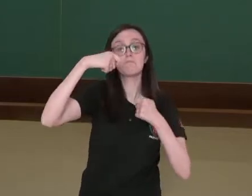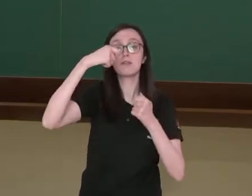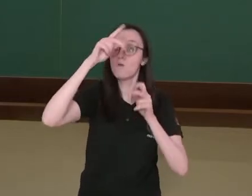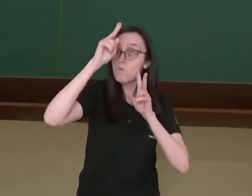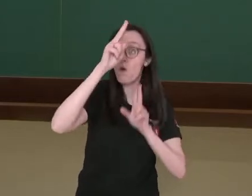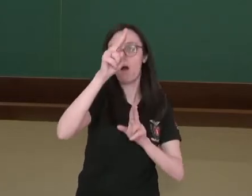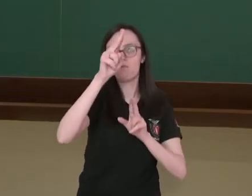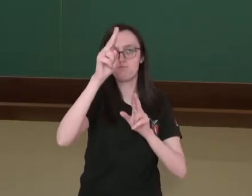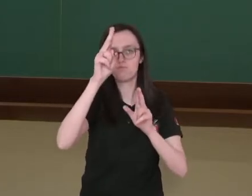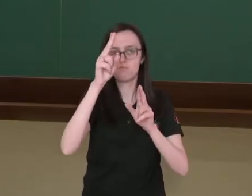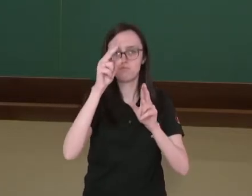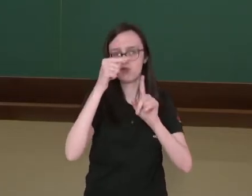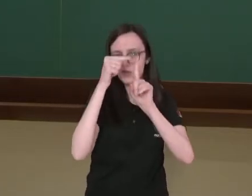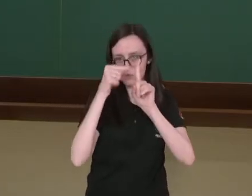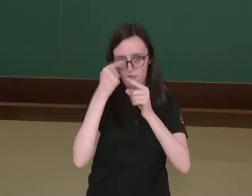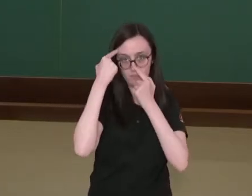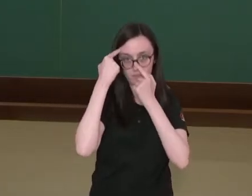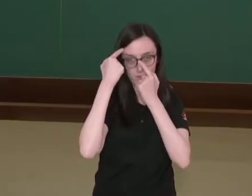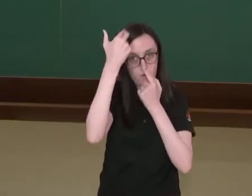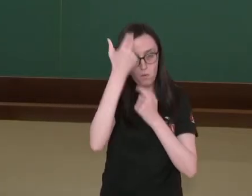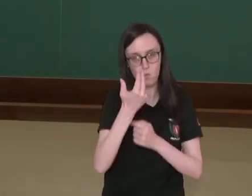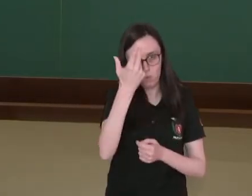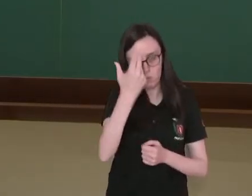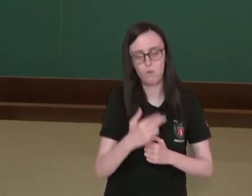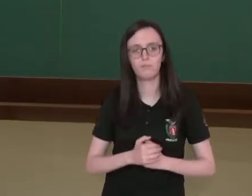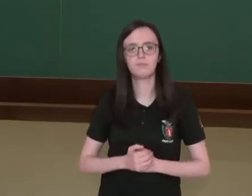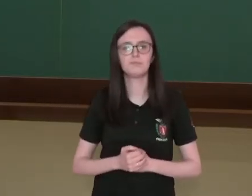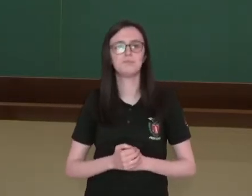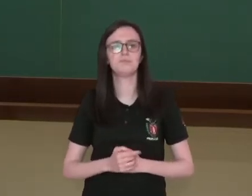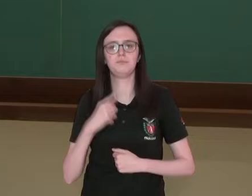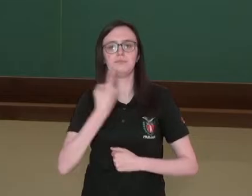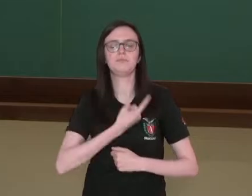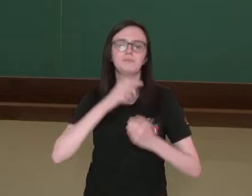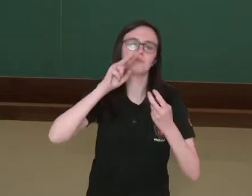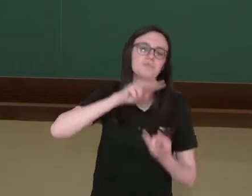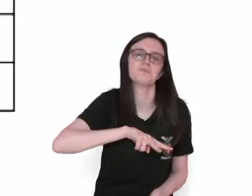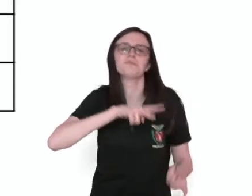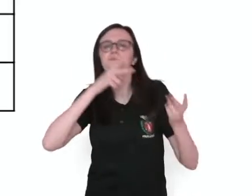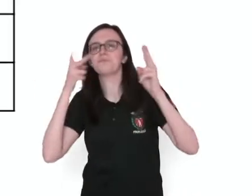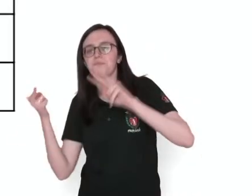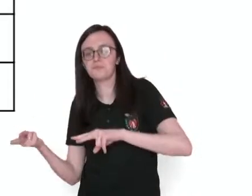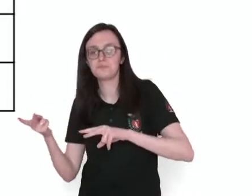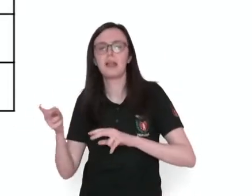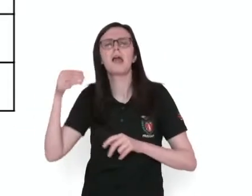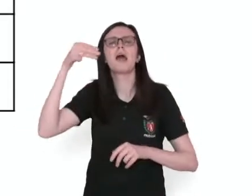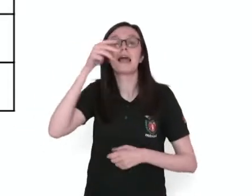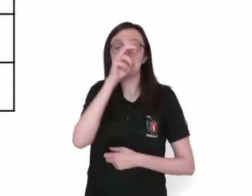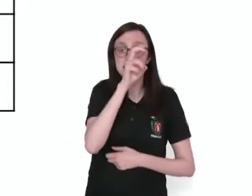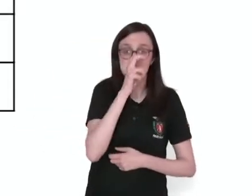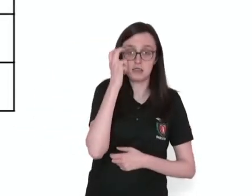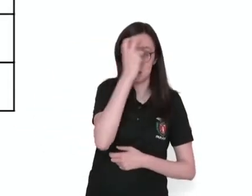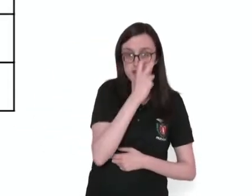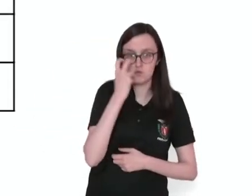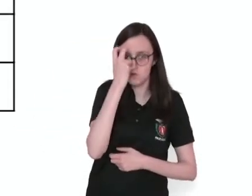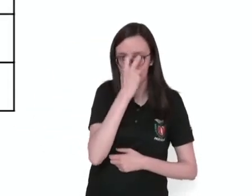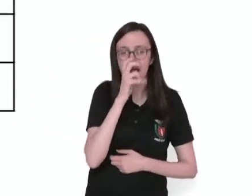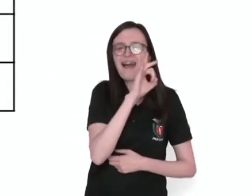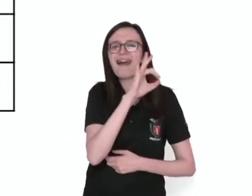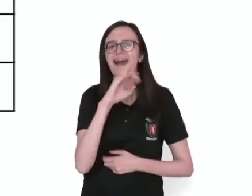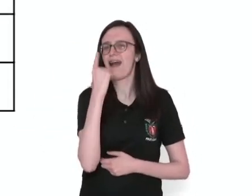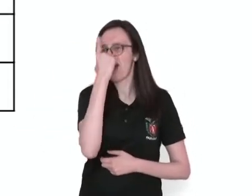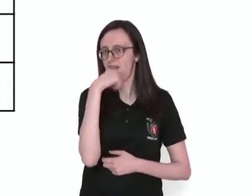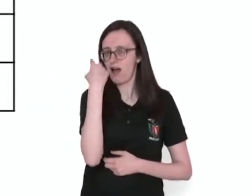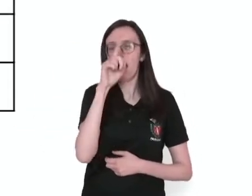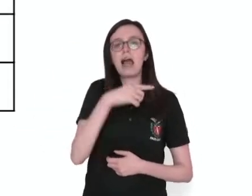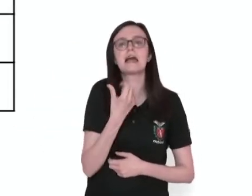na mesma grandeza, né? Então, fazendo exatamente 5 horas, cada hora tem 60 minutos,